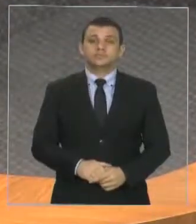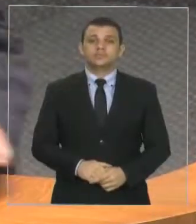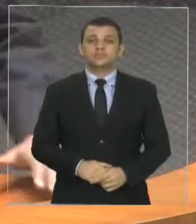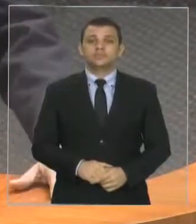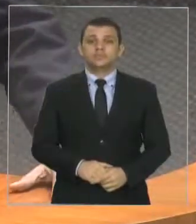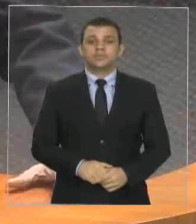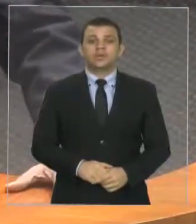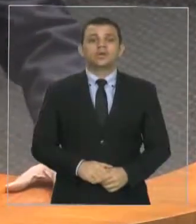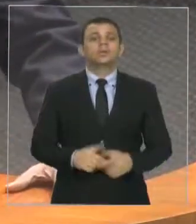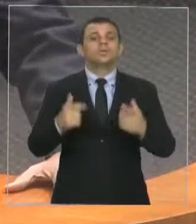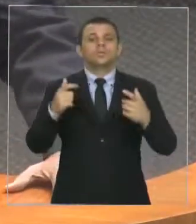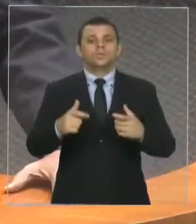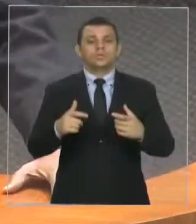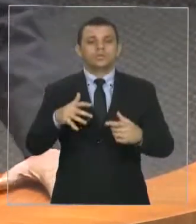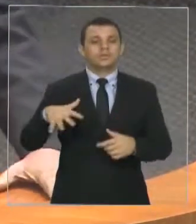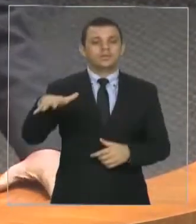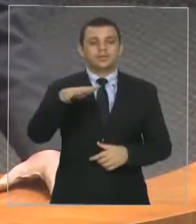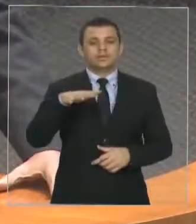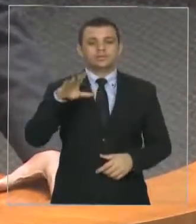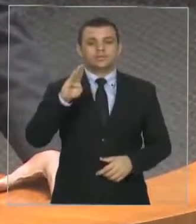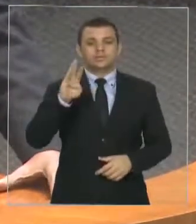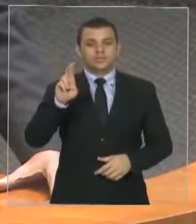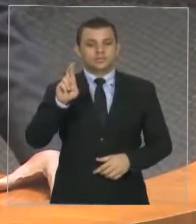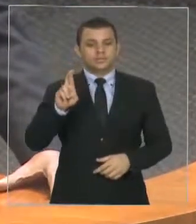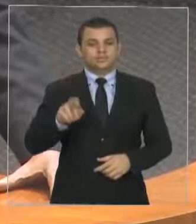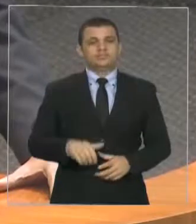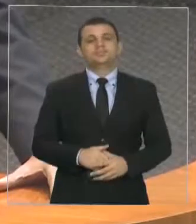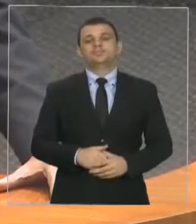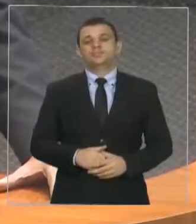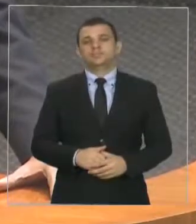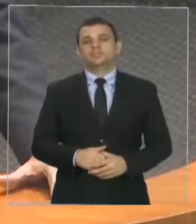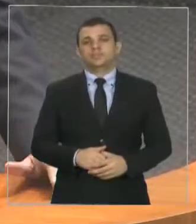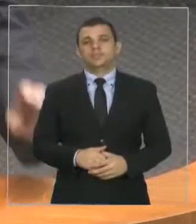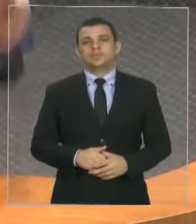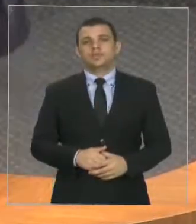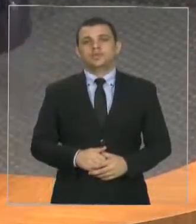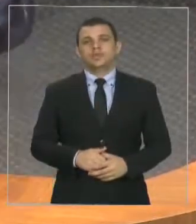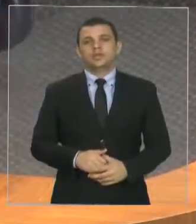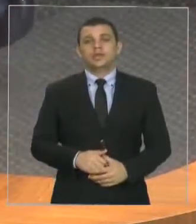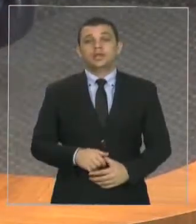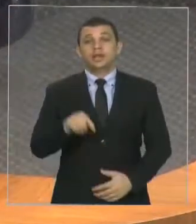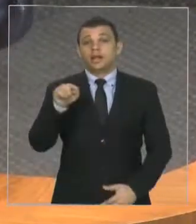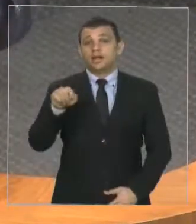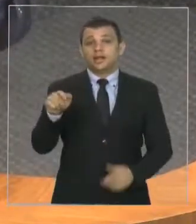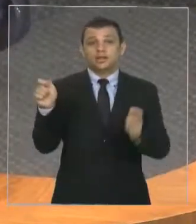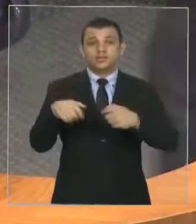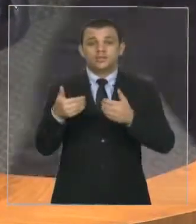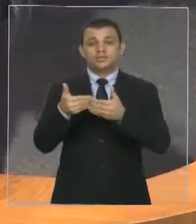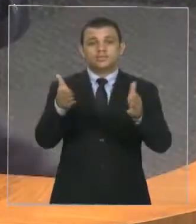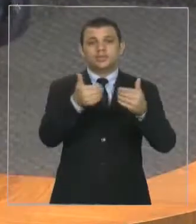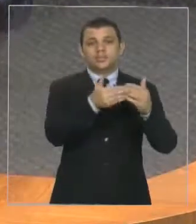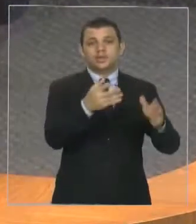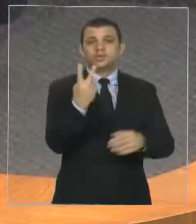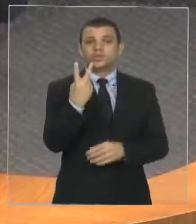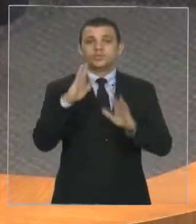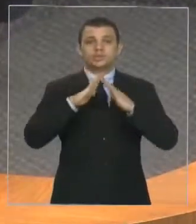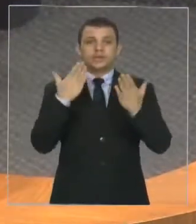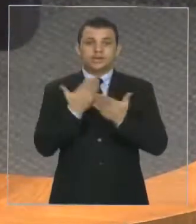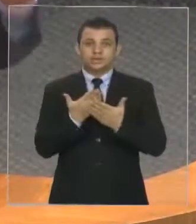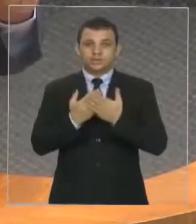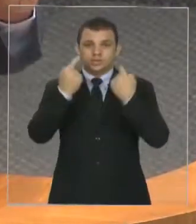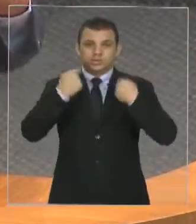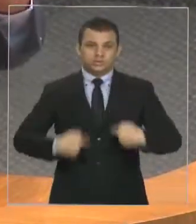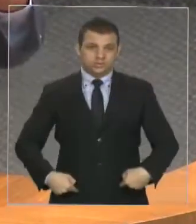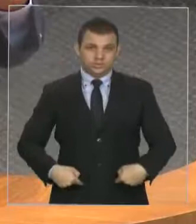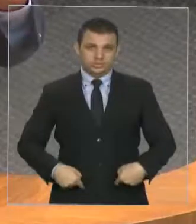na região da BR. Lá tivemos a oportunidade de inaugurar duas escolas dignas, aliás, três